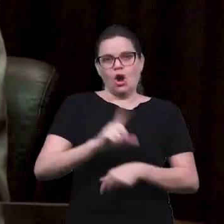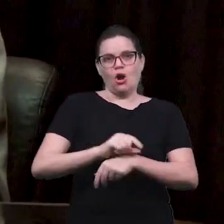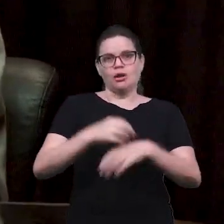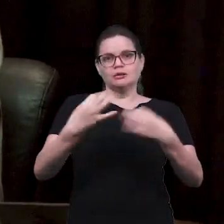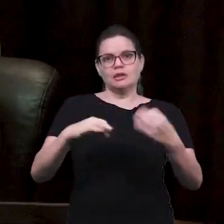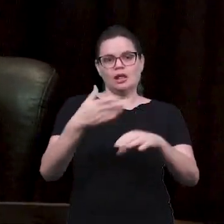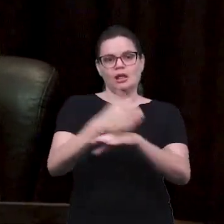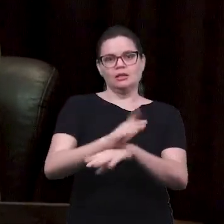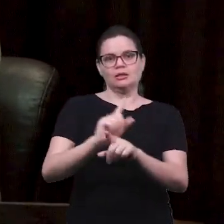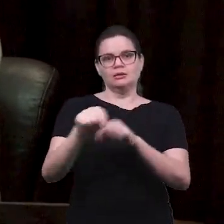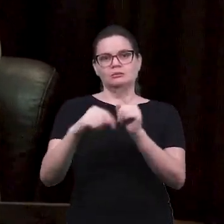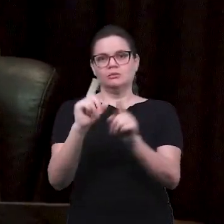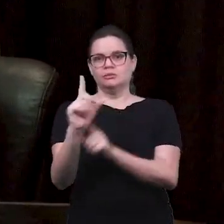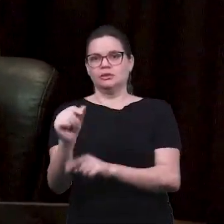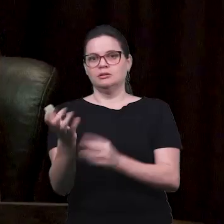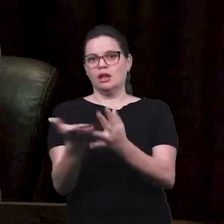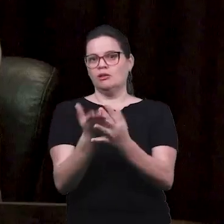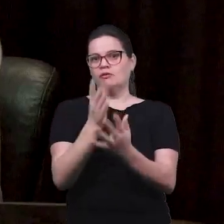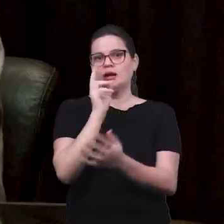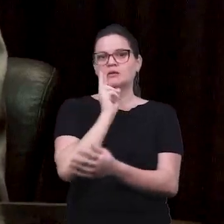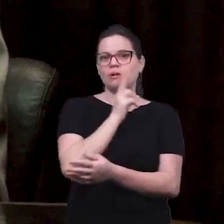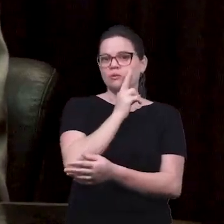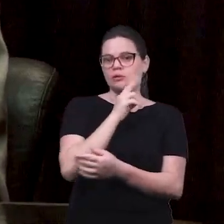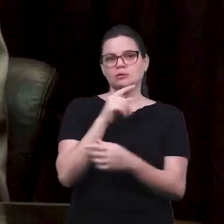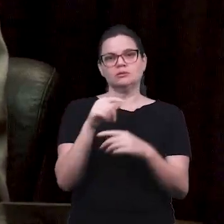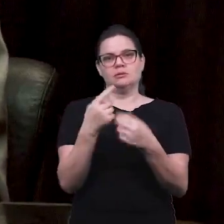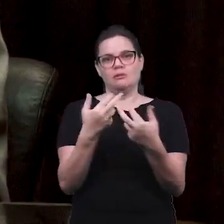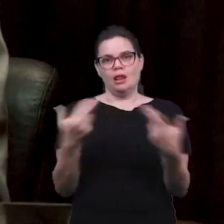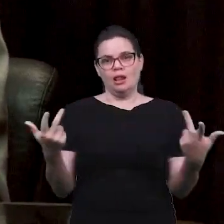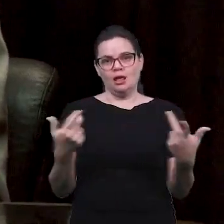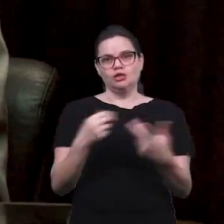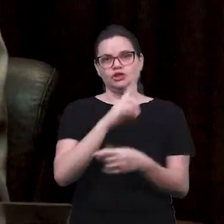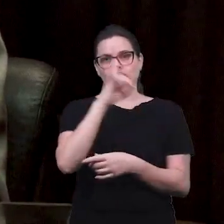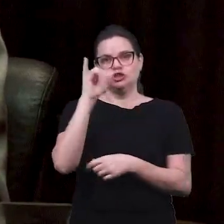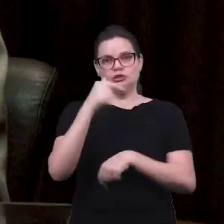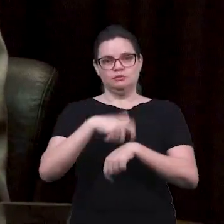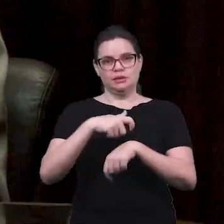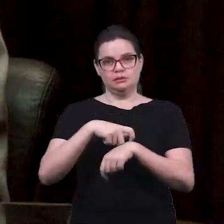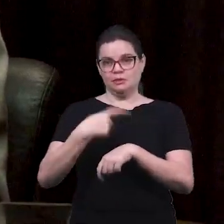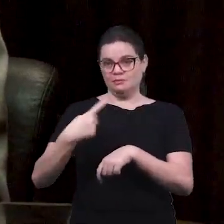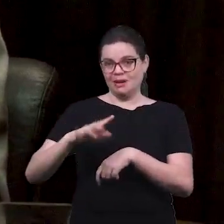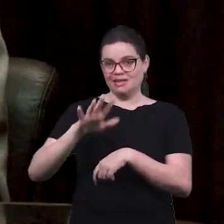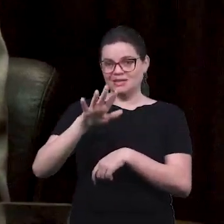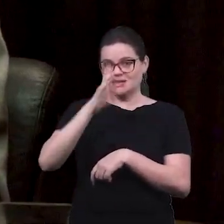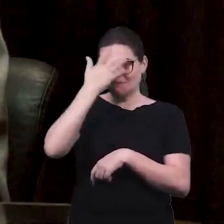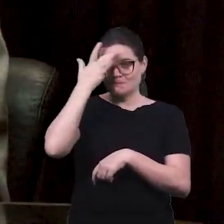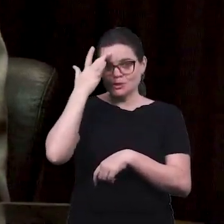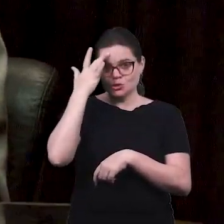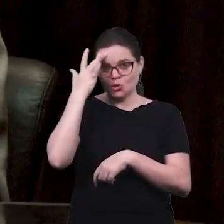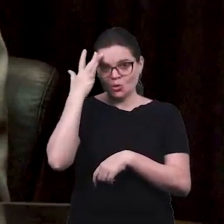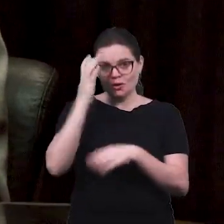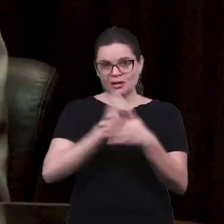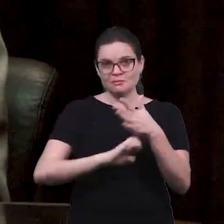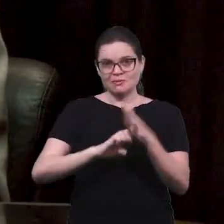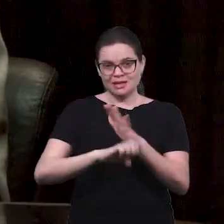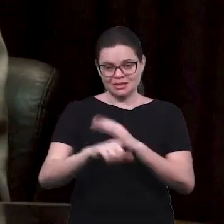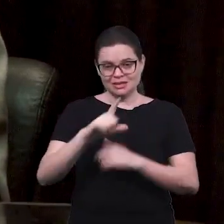horário para entrar, horário para sair, tem os dias para trabalhar. Agora, o empresário, o dono do negócio próprio, ele não tem horário nem